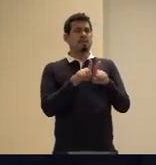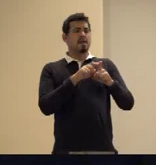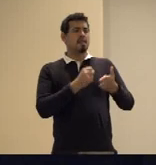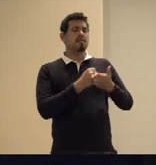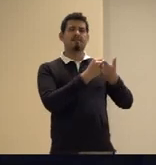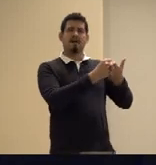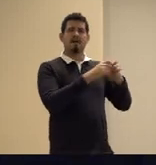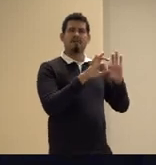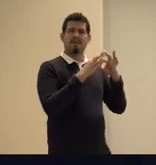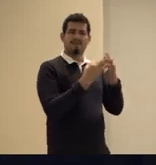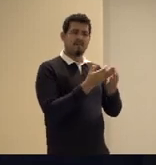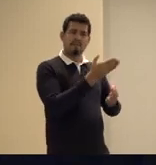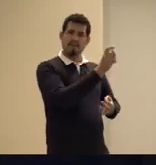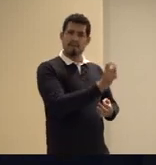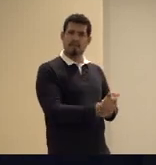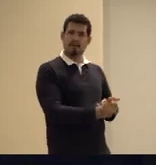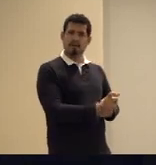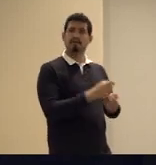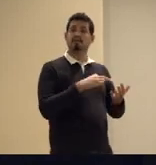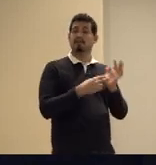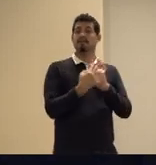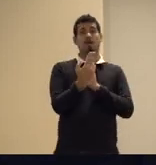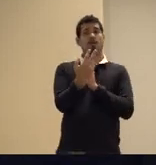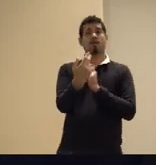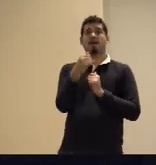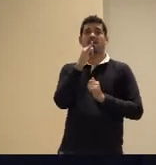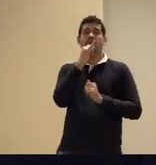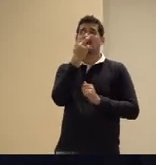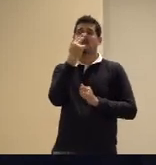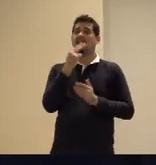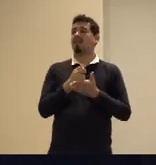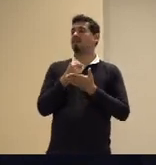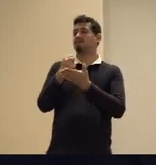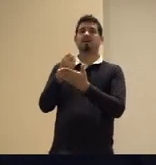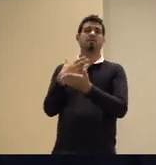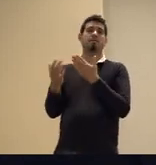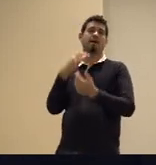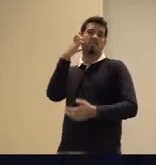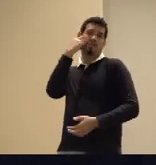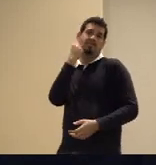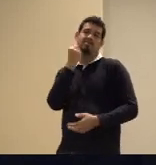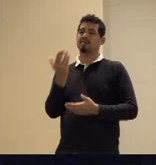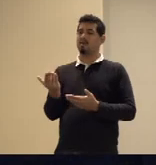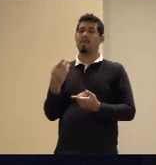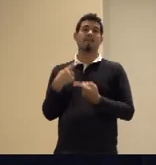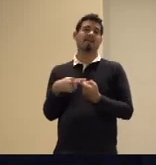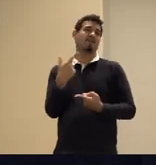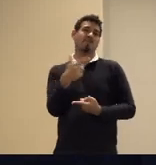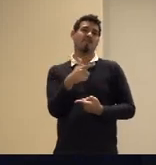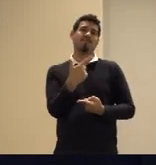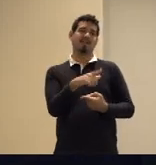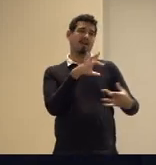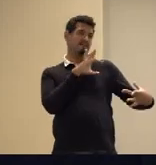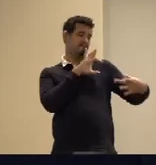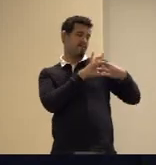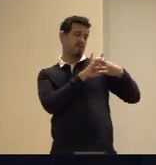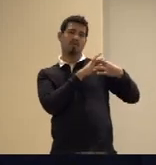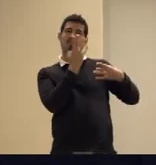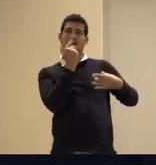essa família é a mesma coisa que eu estivesse encaminhando para uma adoção, porque ela não tem vínculo com essa